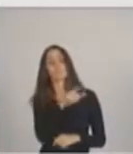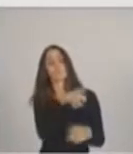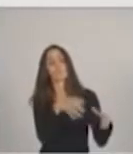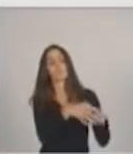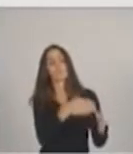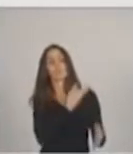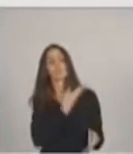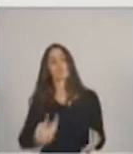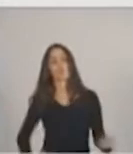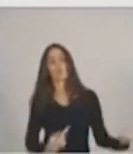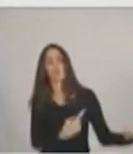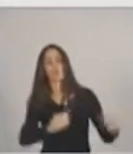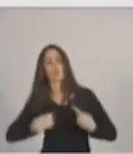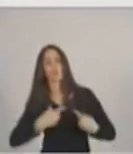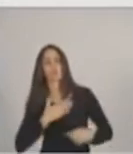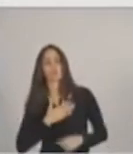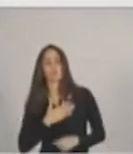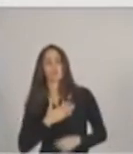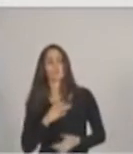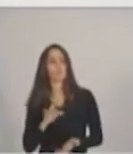foi essa.